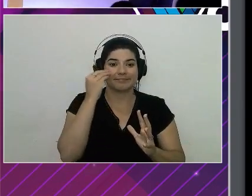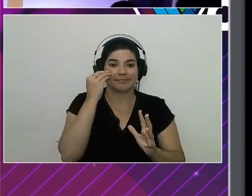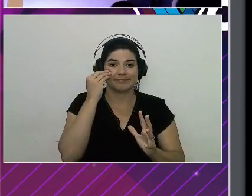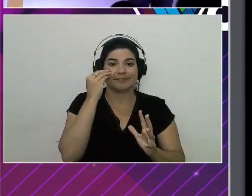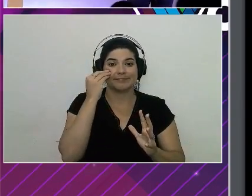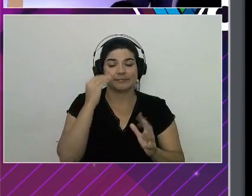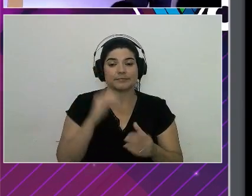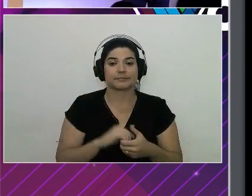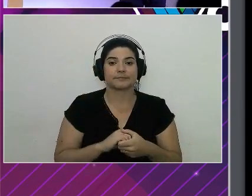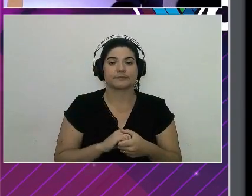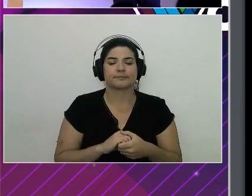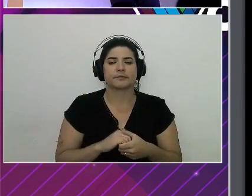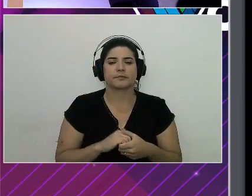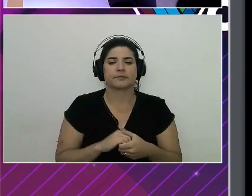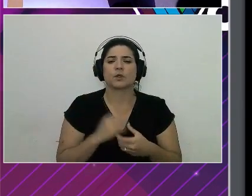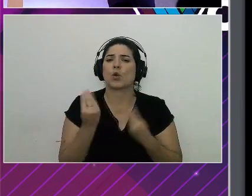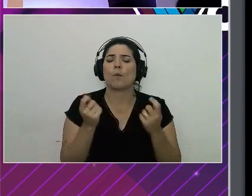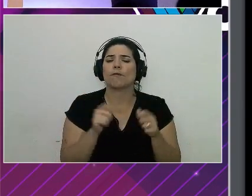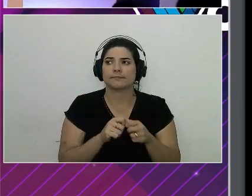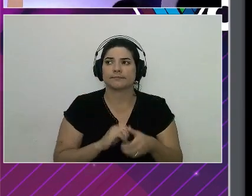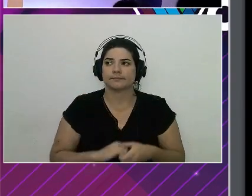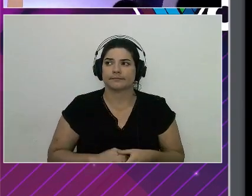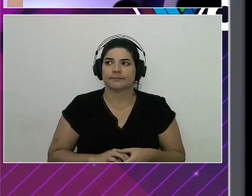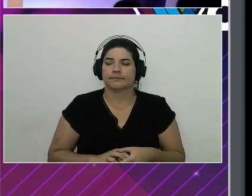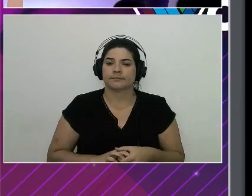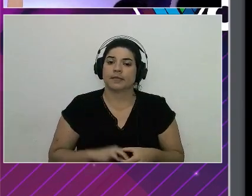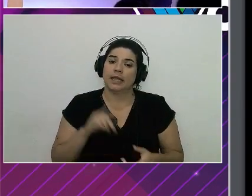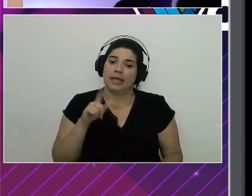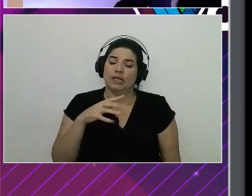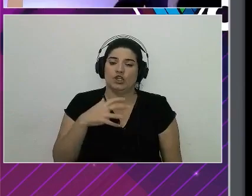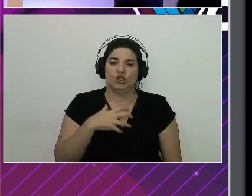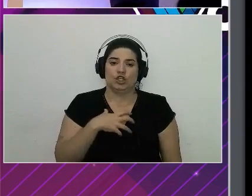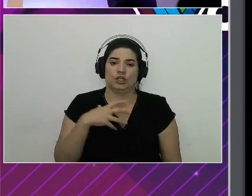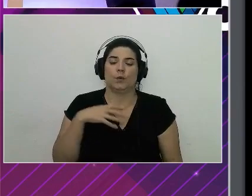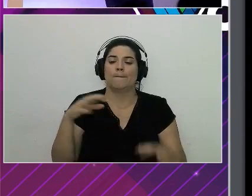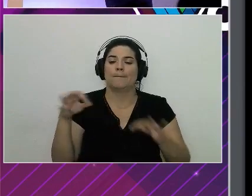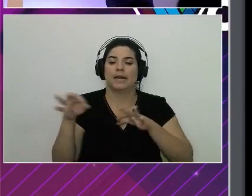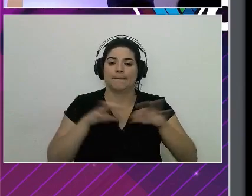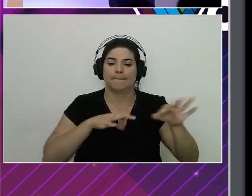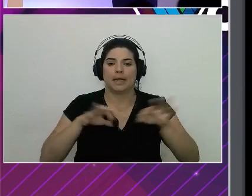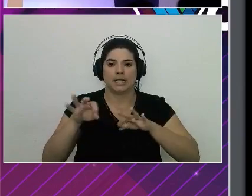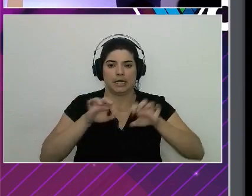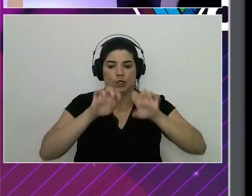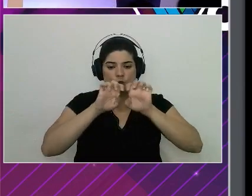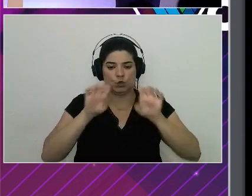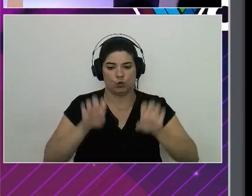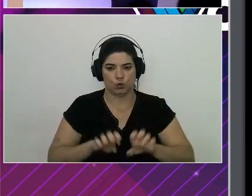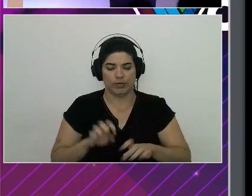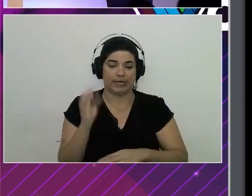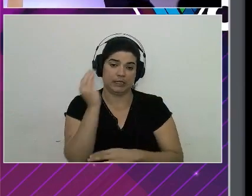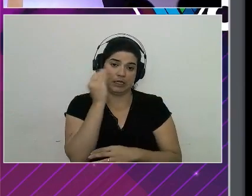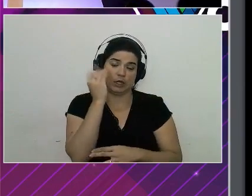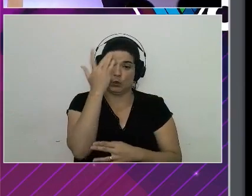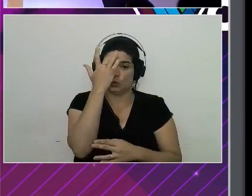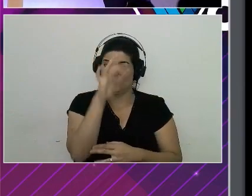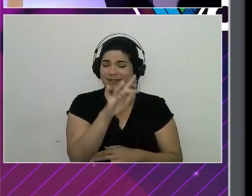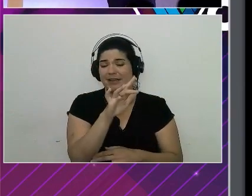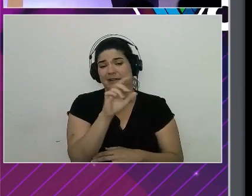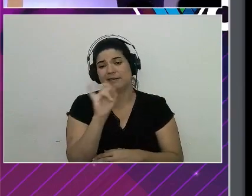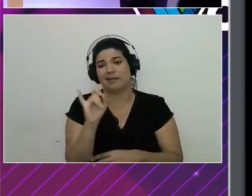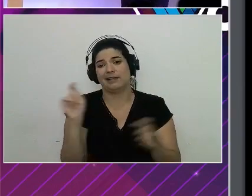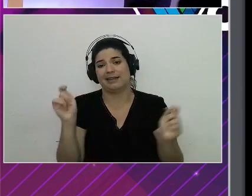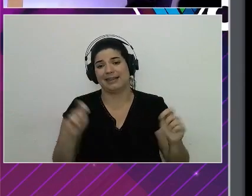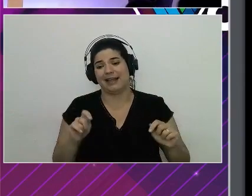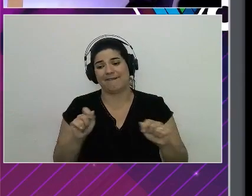que é o jeito que a gente estrutura um teste. Não acredito que tenha como fugir muito